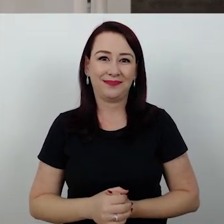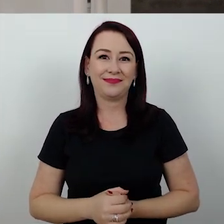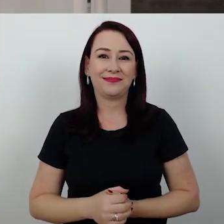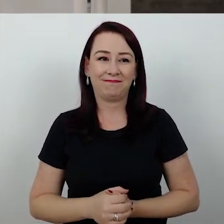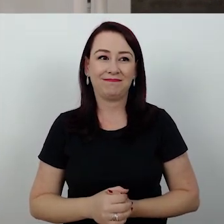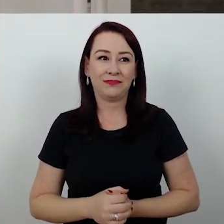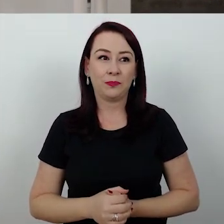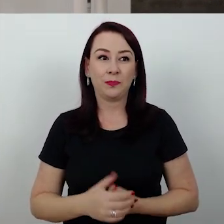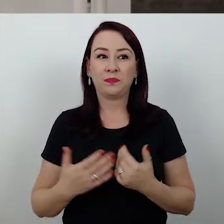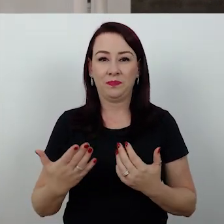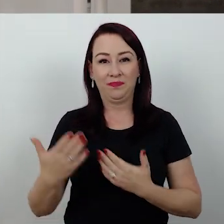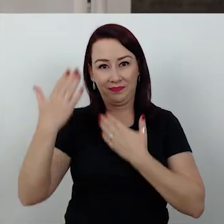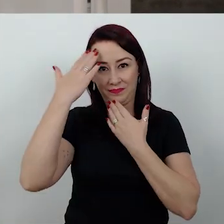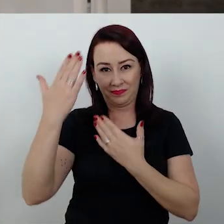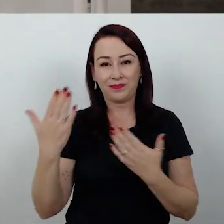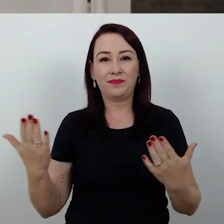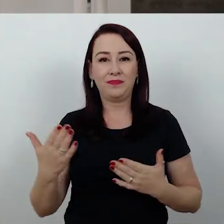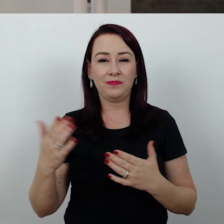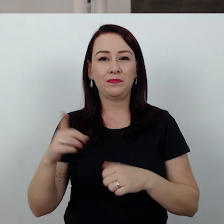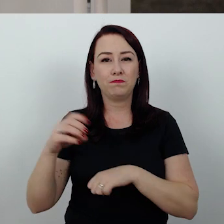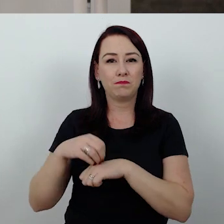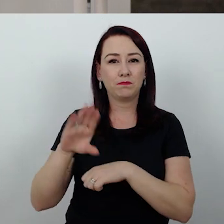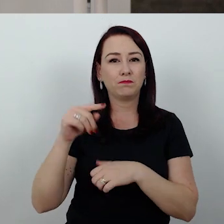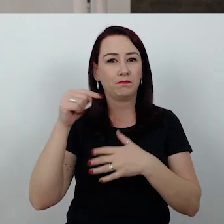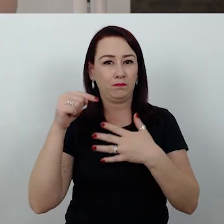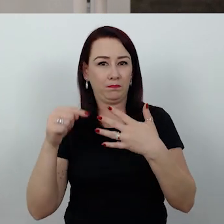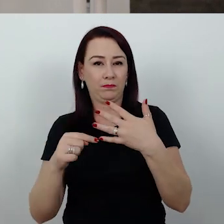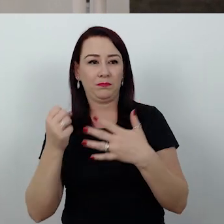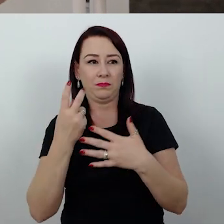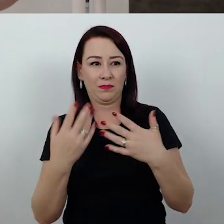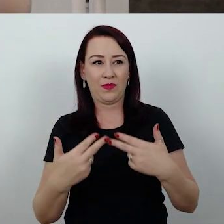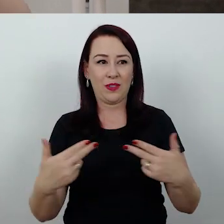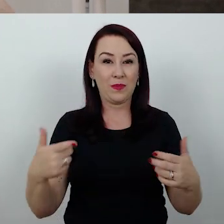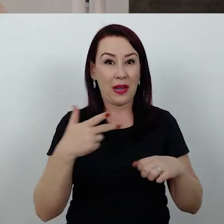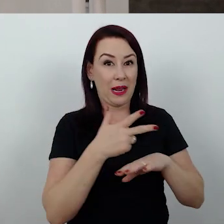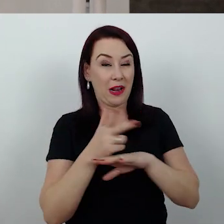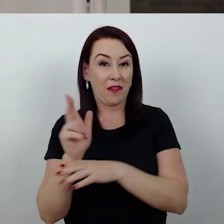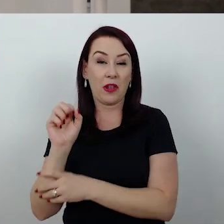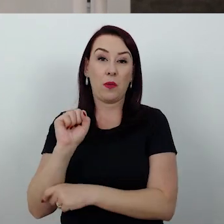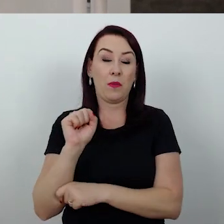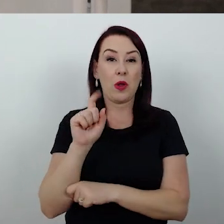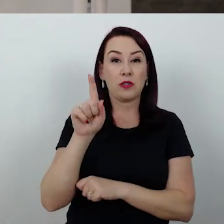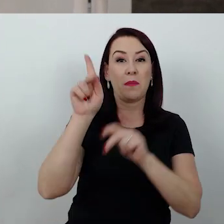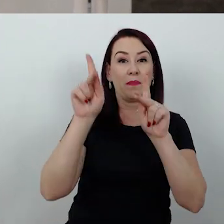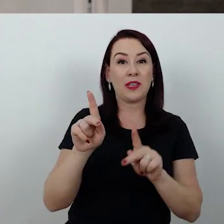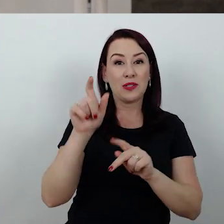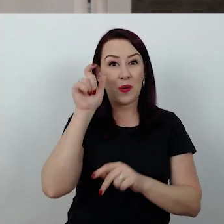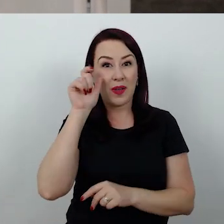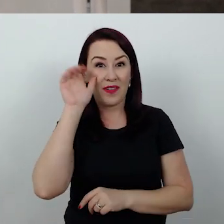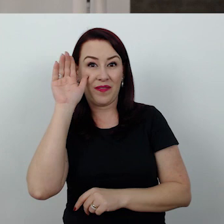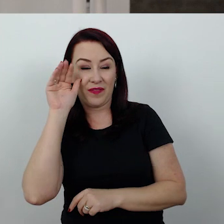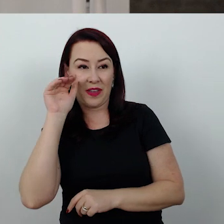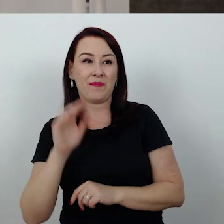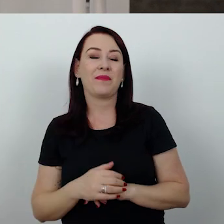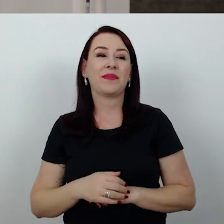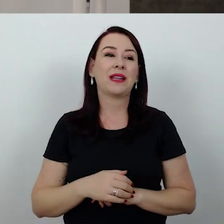Obrigado, Thay. Eu vou pontuar algumas coisas aqui que eu acho importante, né? Como a gente está gravando, as pessoas podem ver da fala de vocês.